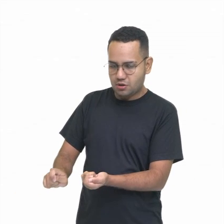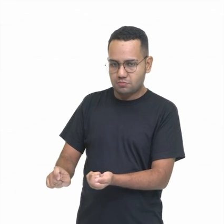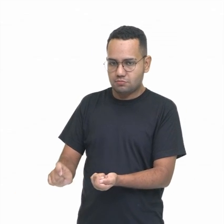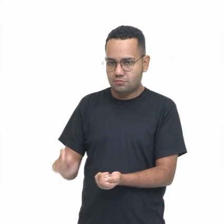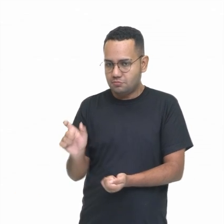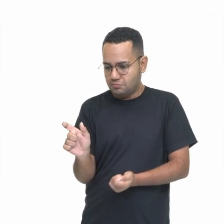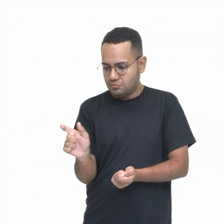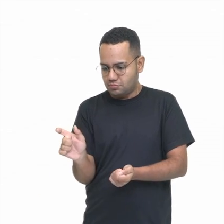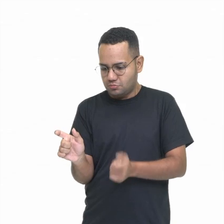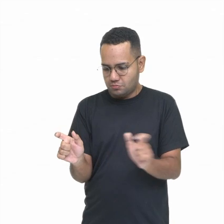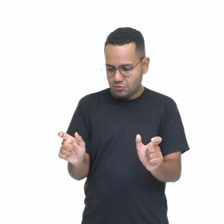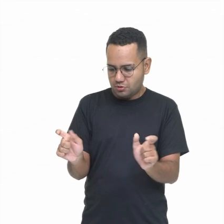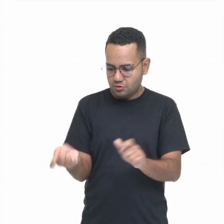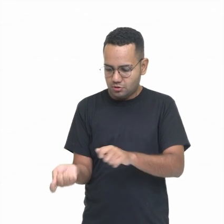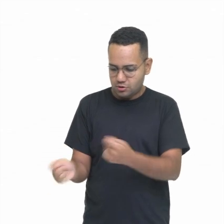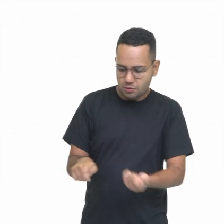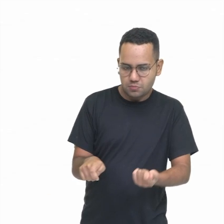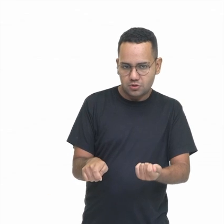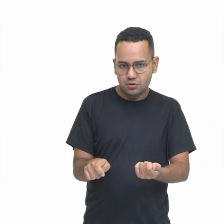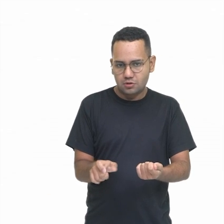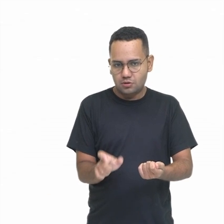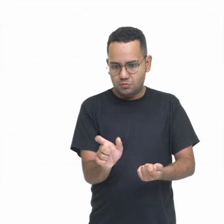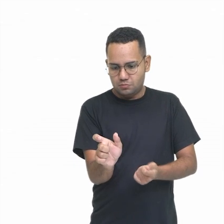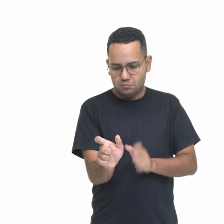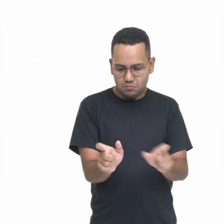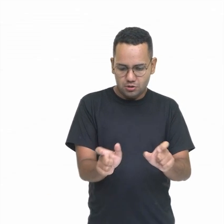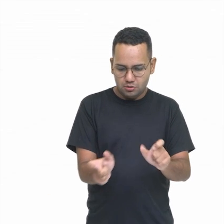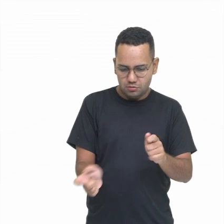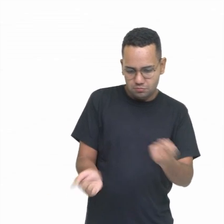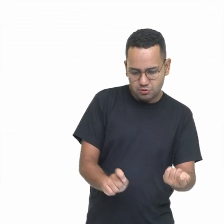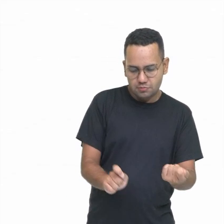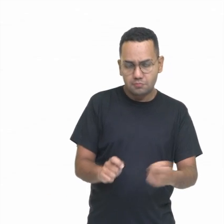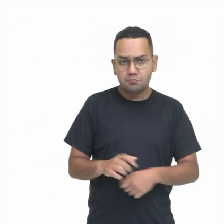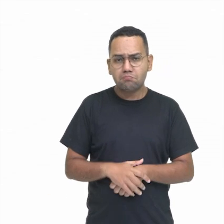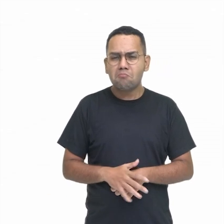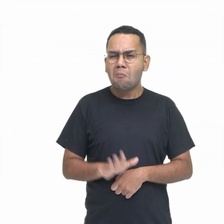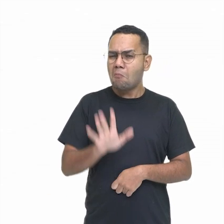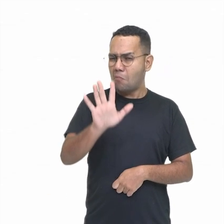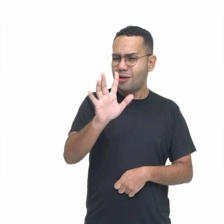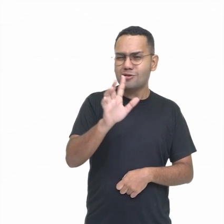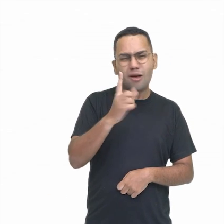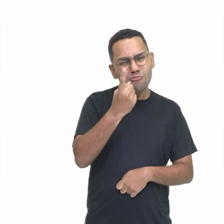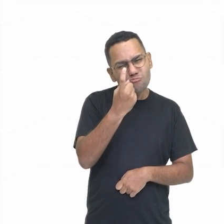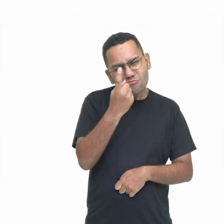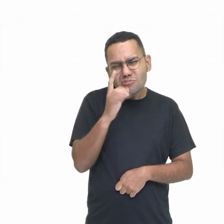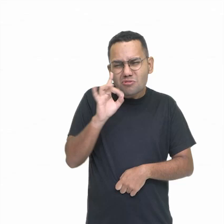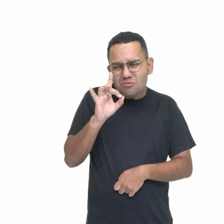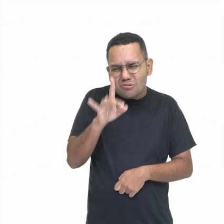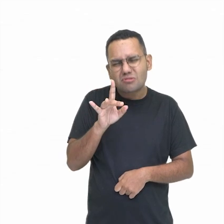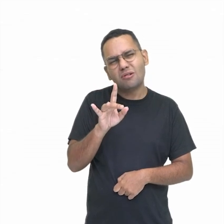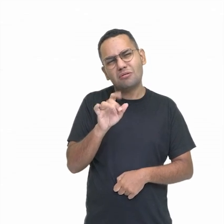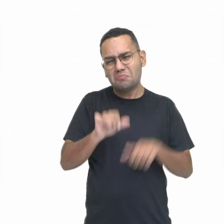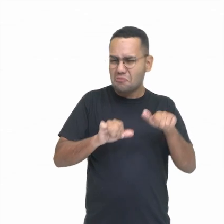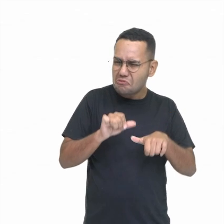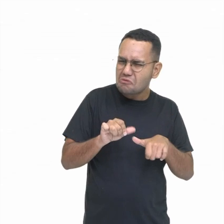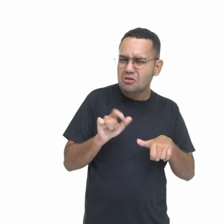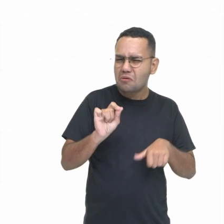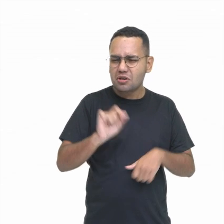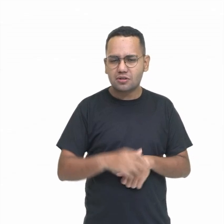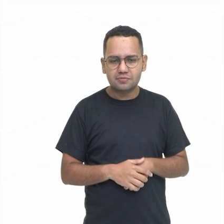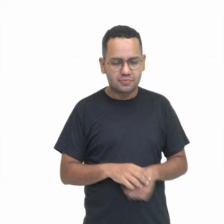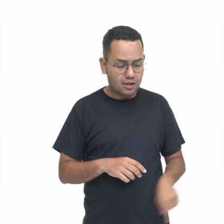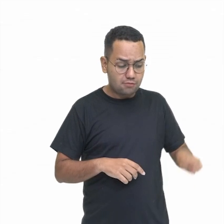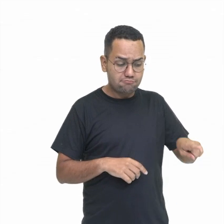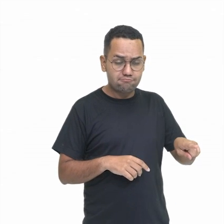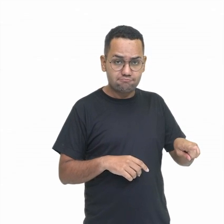megabyte para kilobyte e de kilobyte para byte né a única mudança aí a única a única diferença